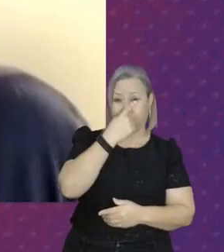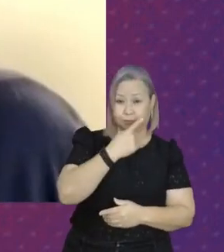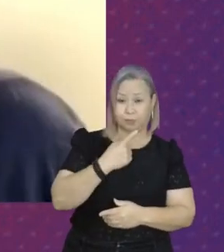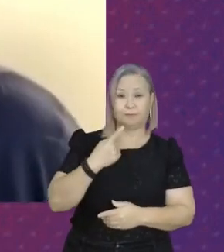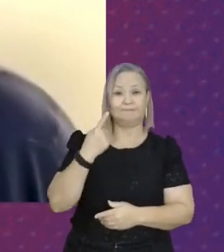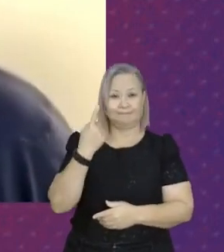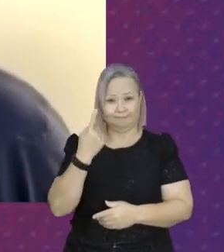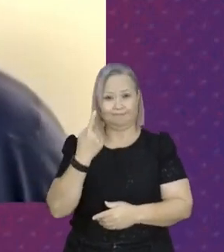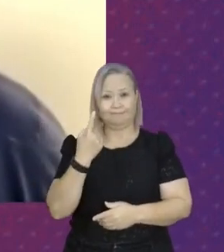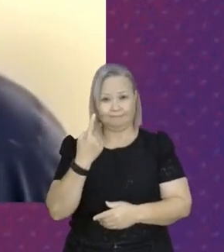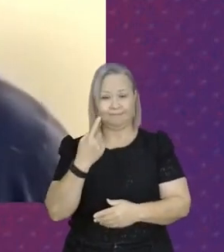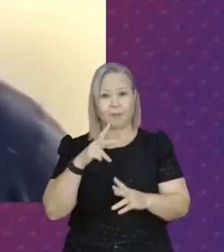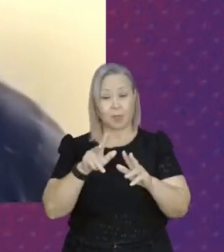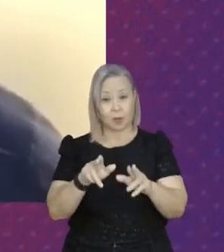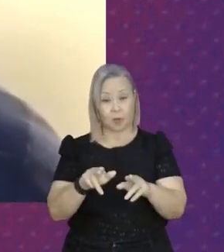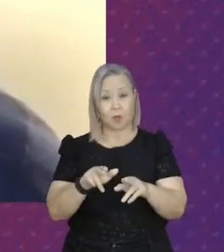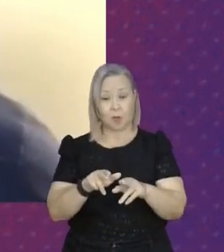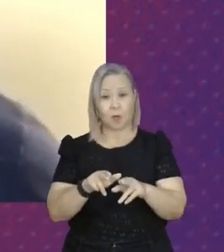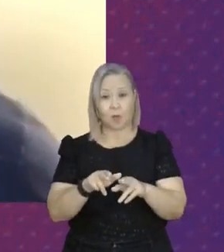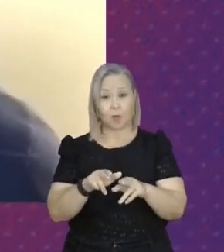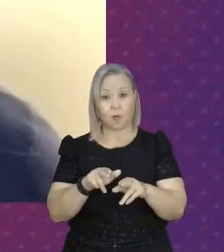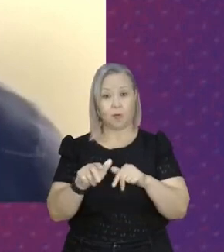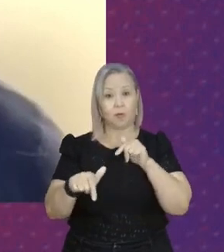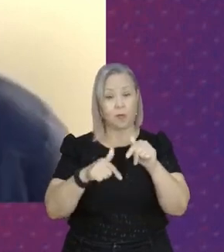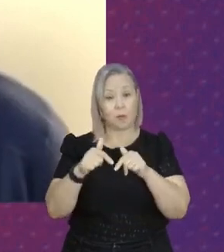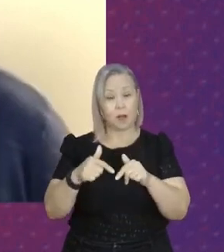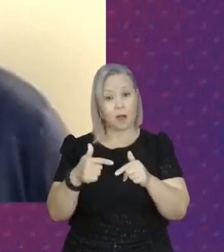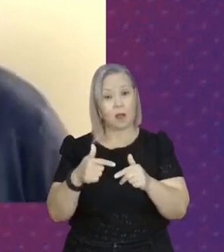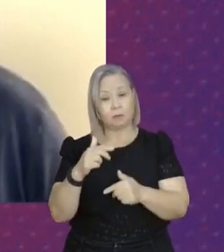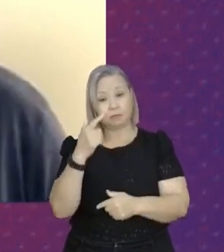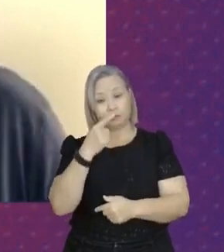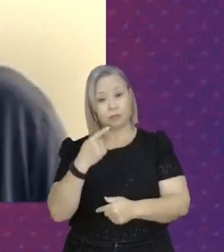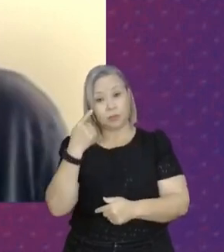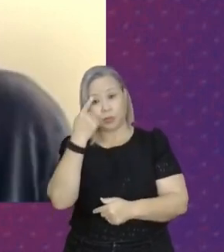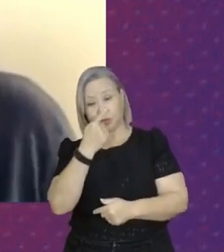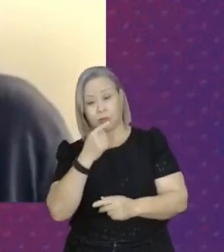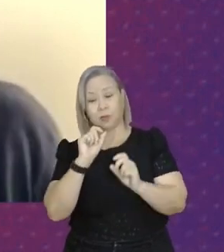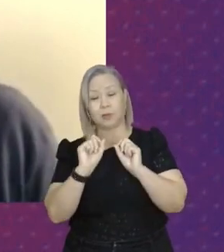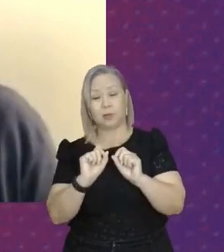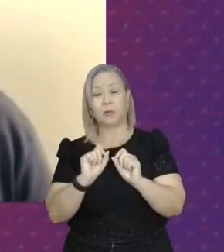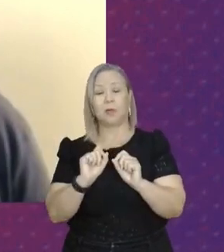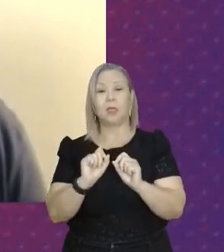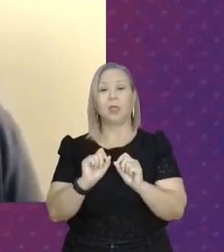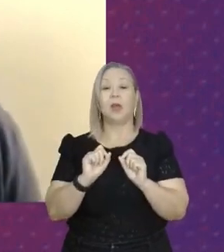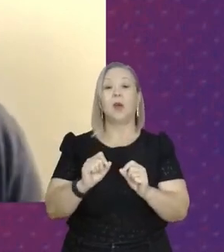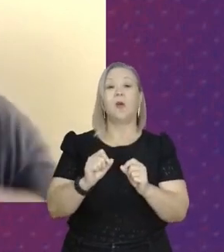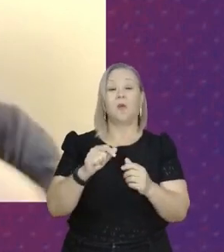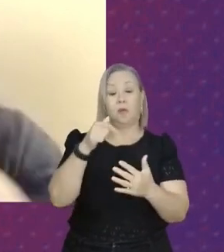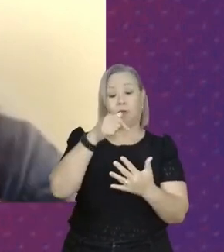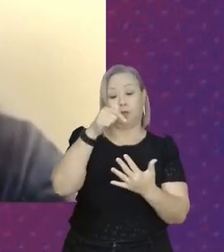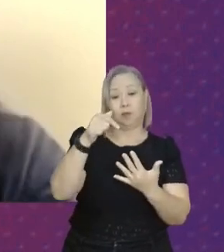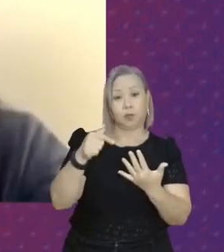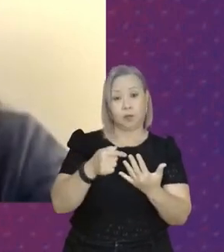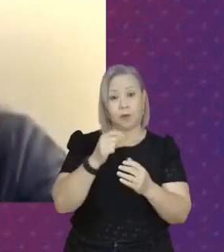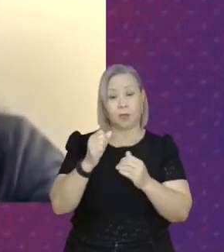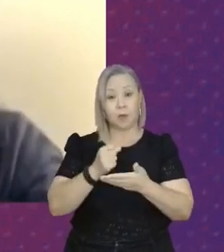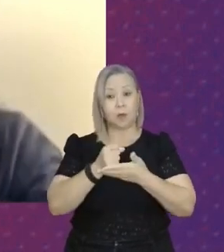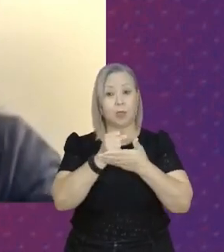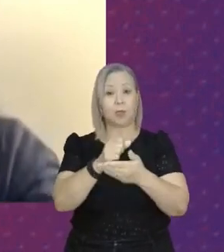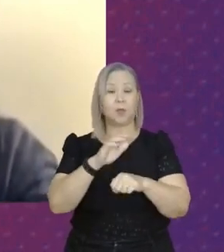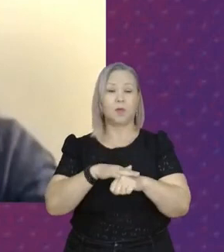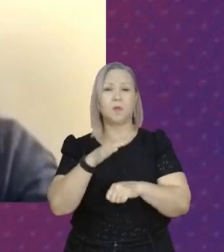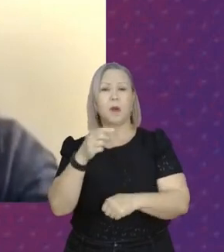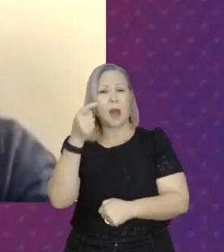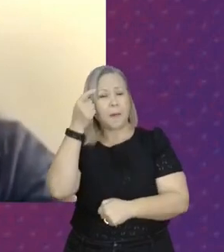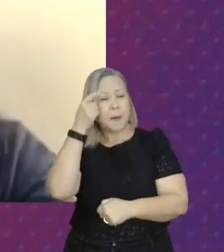integral como algo que talvez seja um dos fatores que ajude a gente mais a pensar